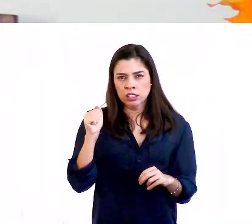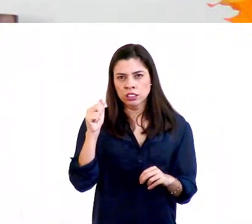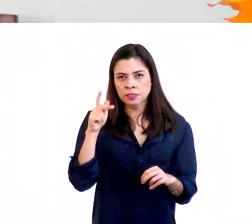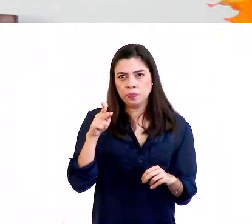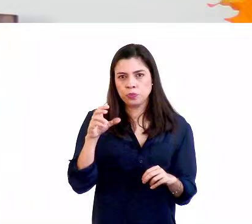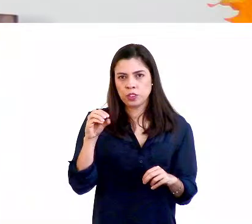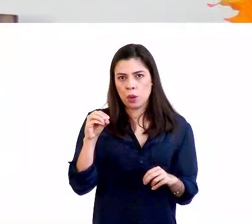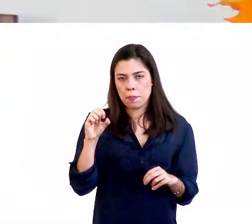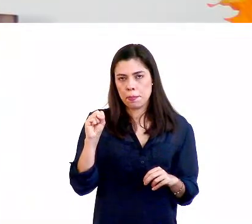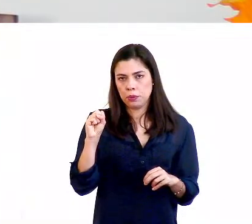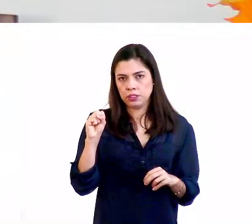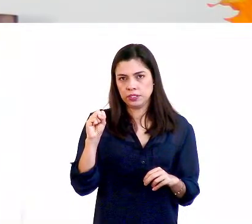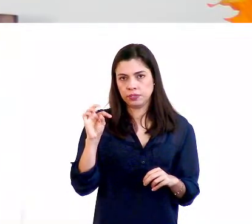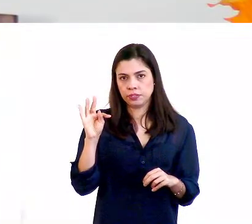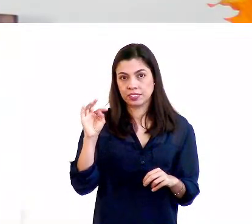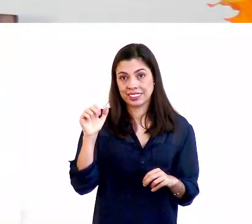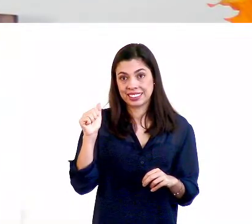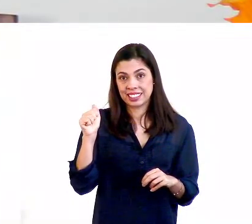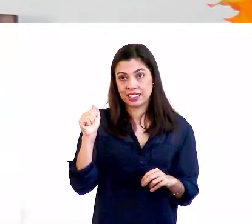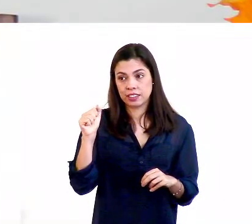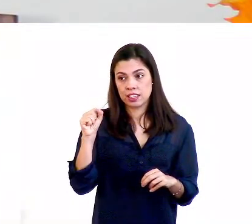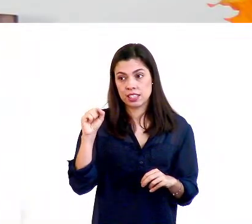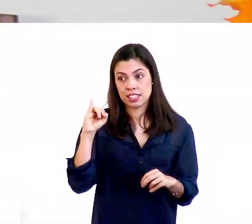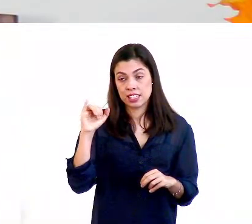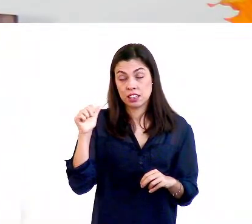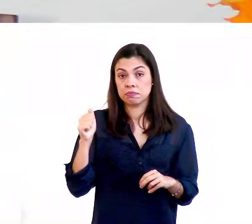assunto principal de Hebreus 6.